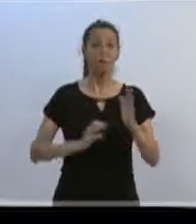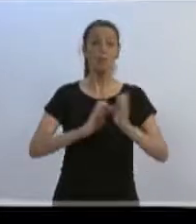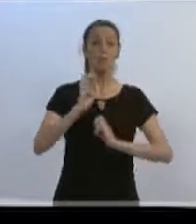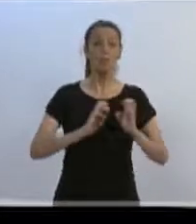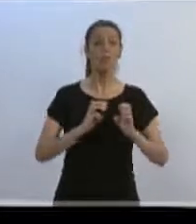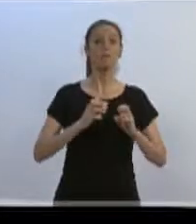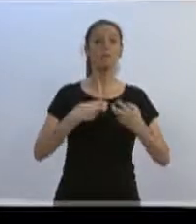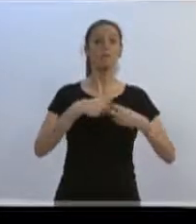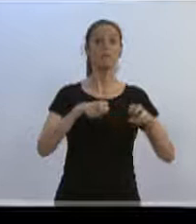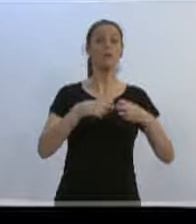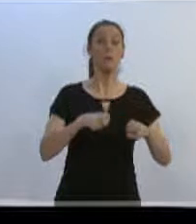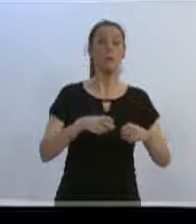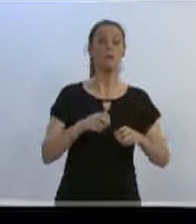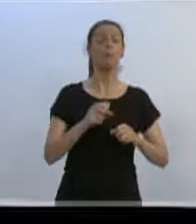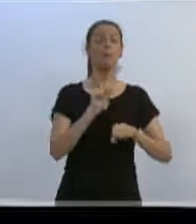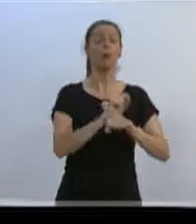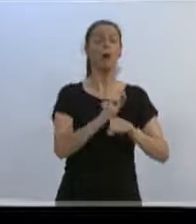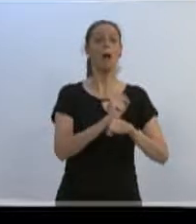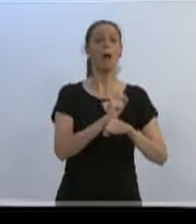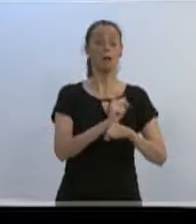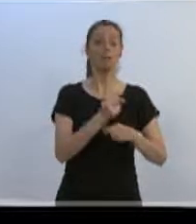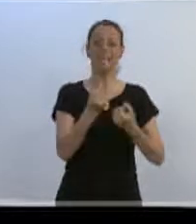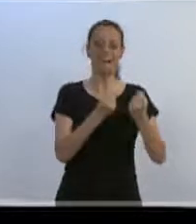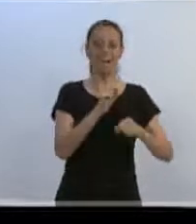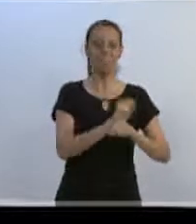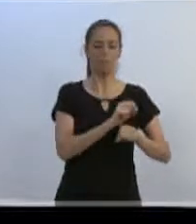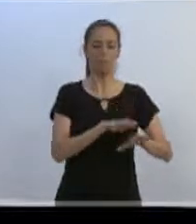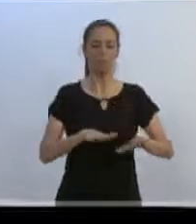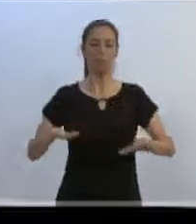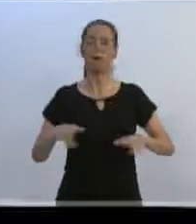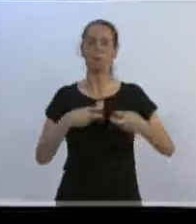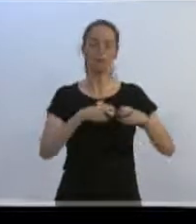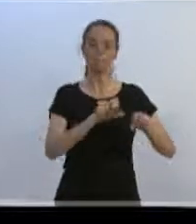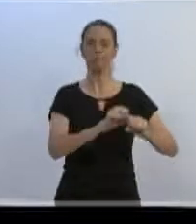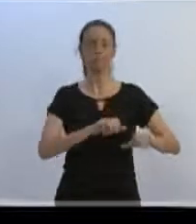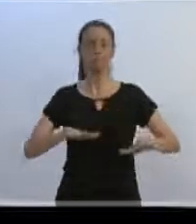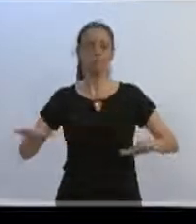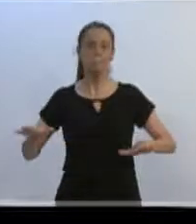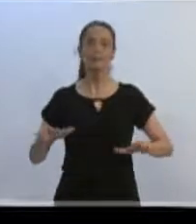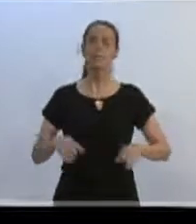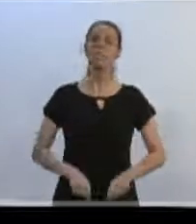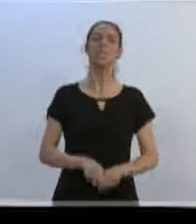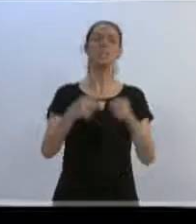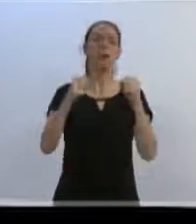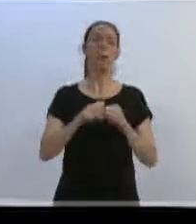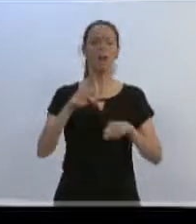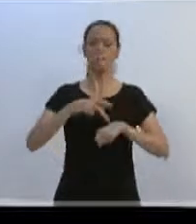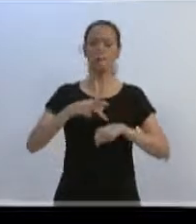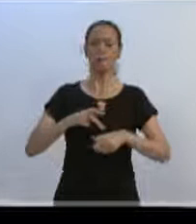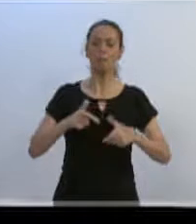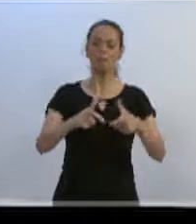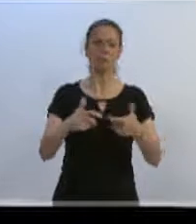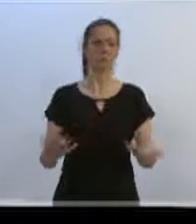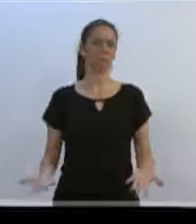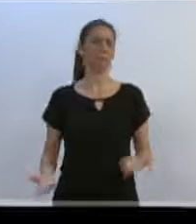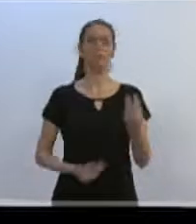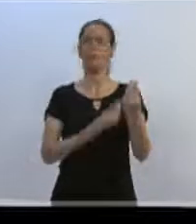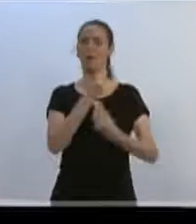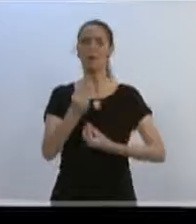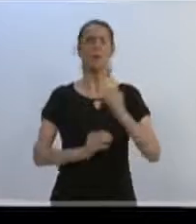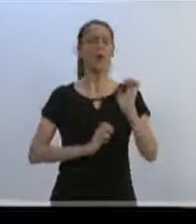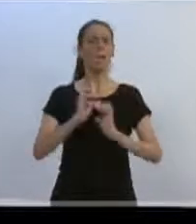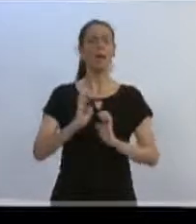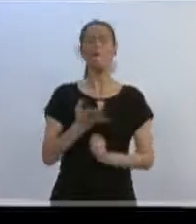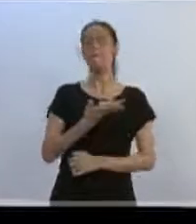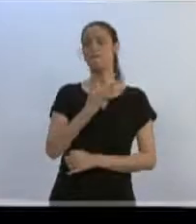sacrifício que eles tiveram pra fazer vereador caminha o mutirão para poder movimentar essa rua agora a empresa simplesmente vai lá